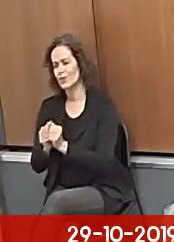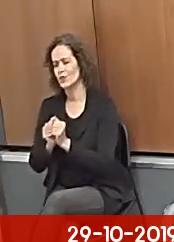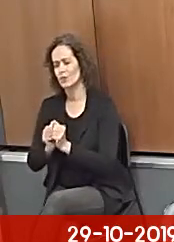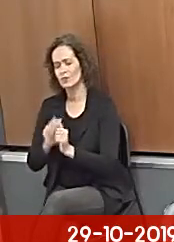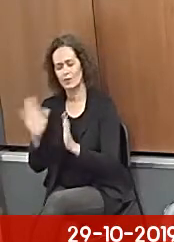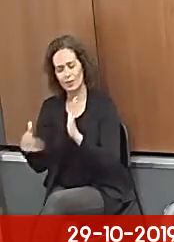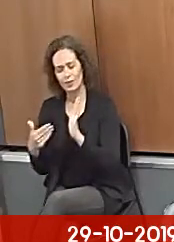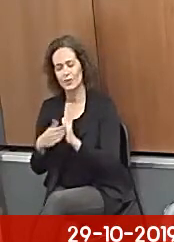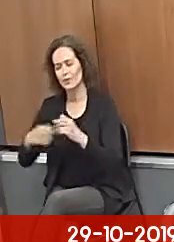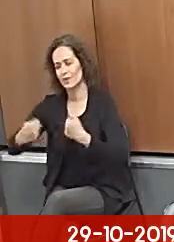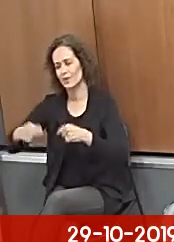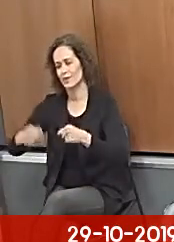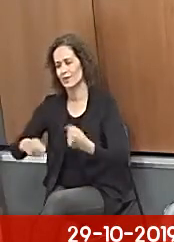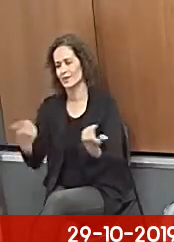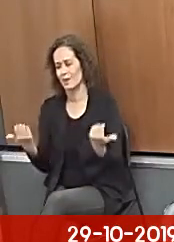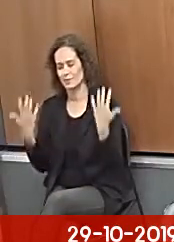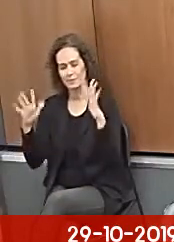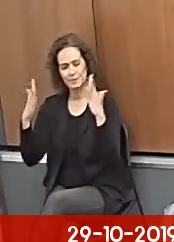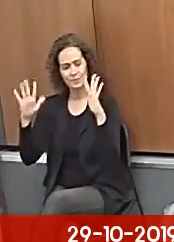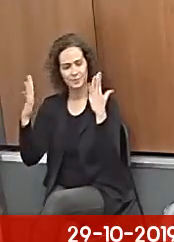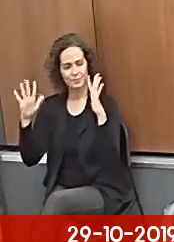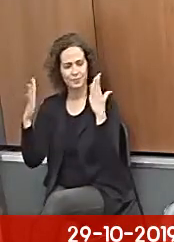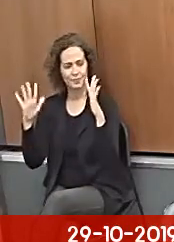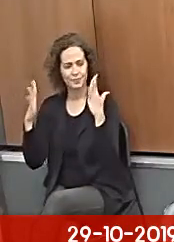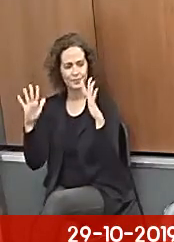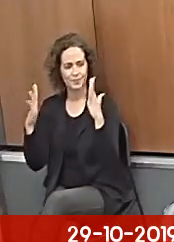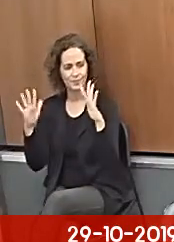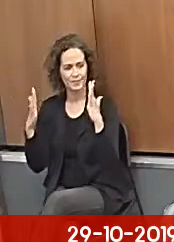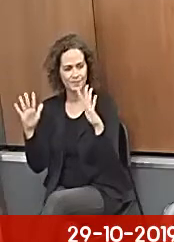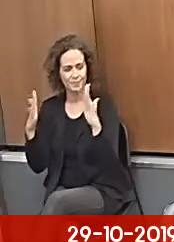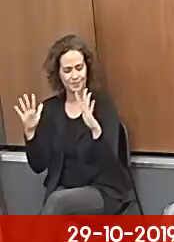possível e necessário. Muito bem. Parabéns.